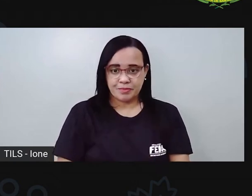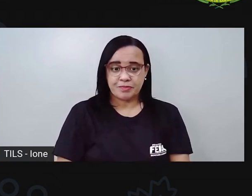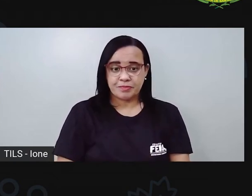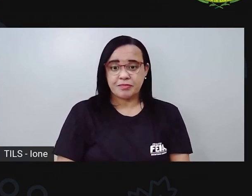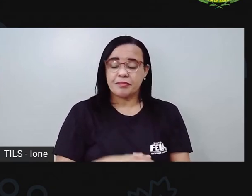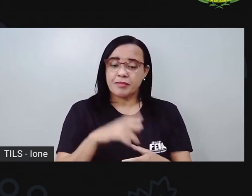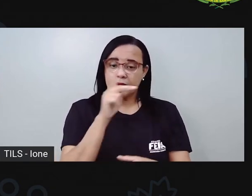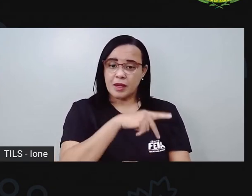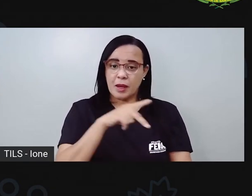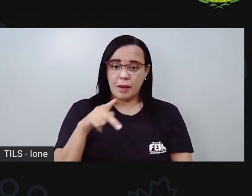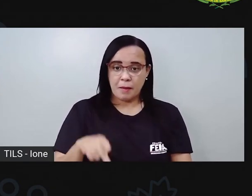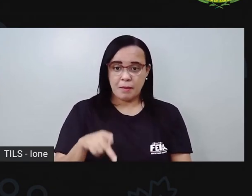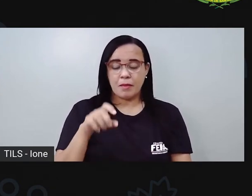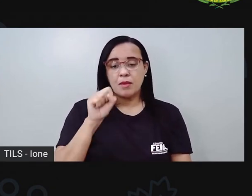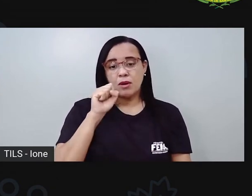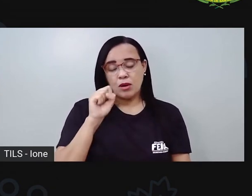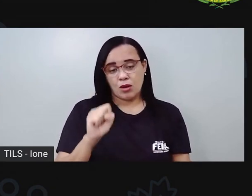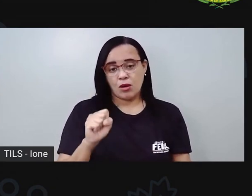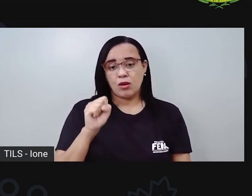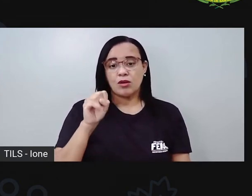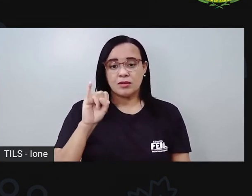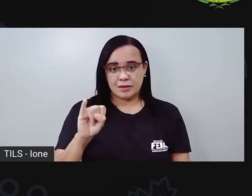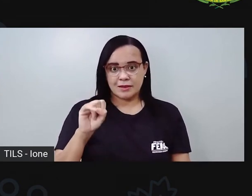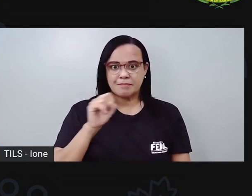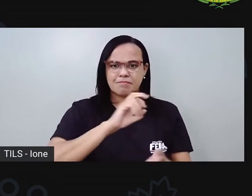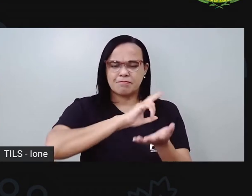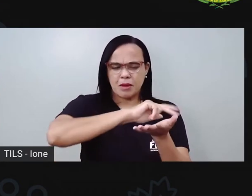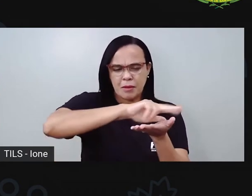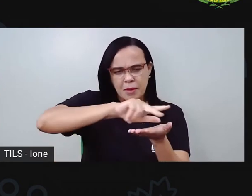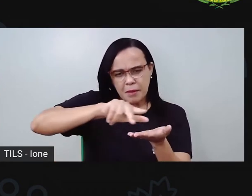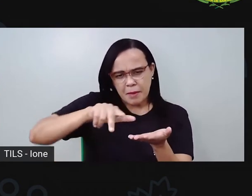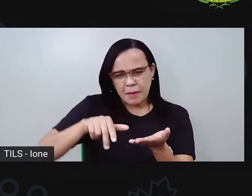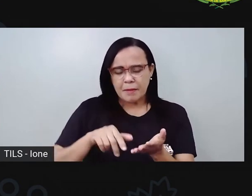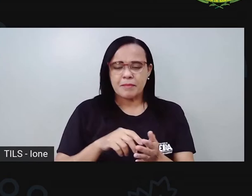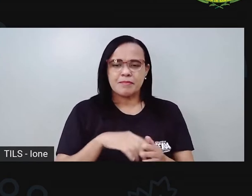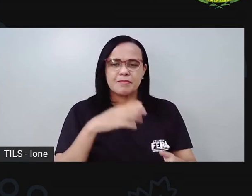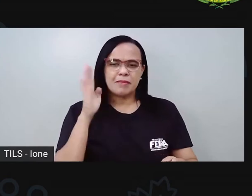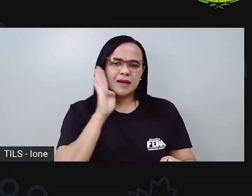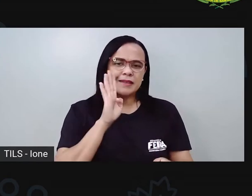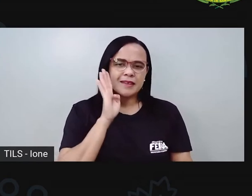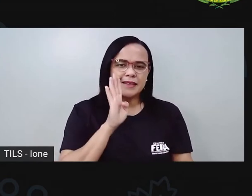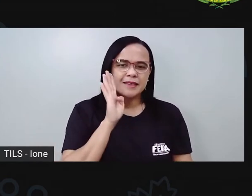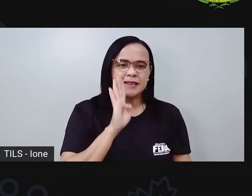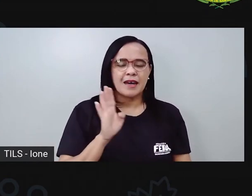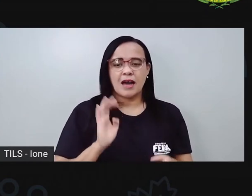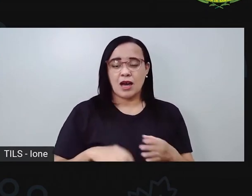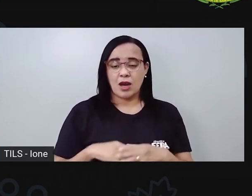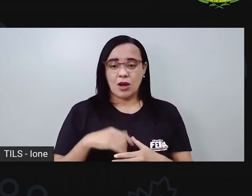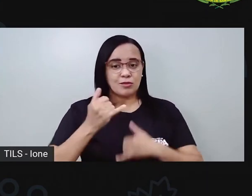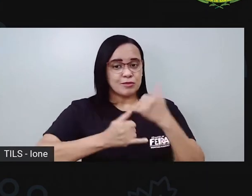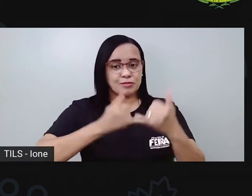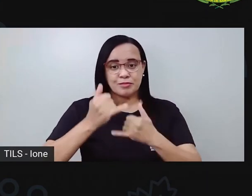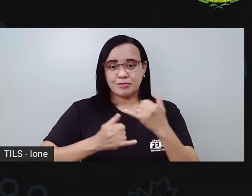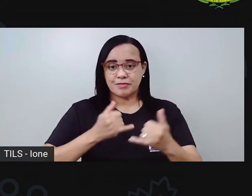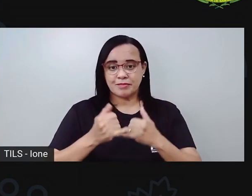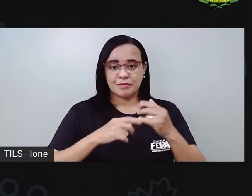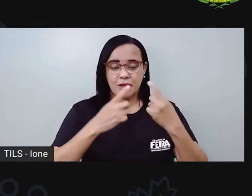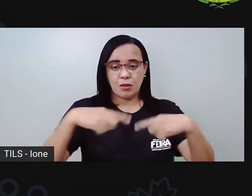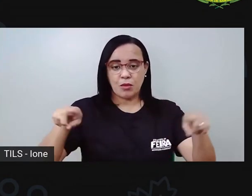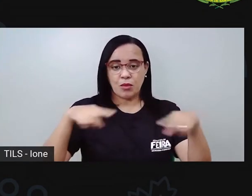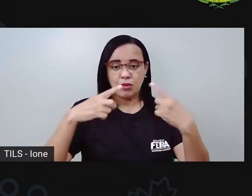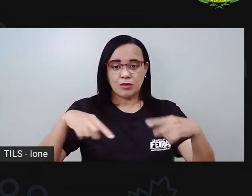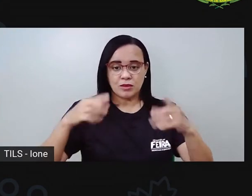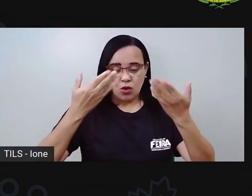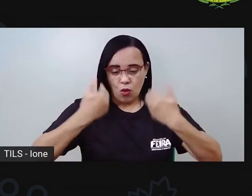para gente várias músicas muito divertidas que vai mexer com a mão que vai mexer com os ombros vai mexer com corpo inteiro